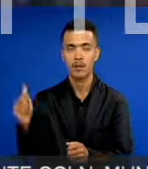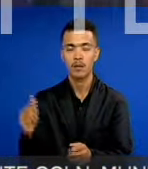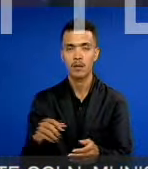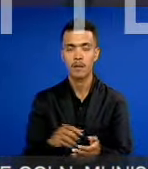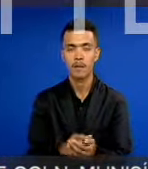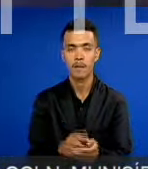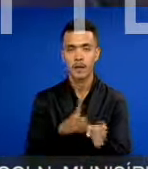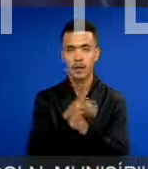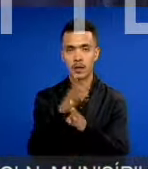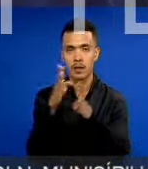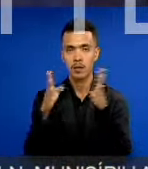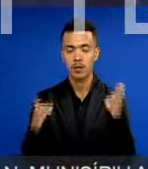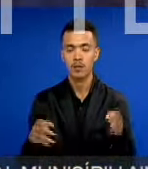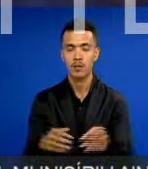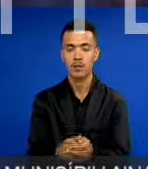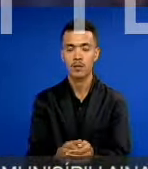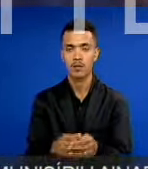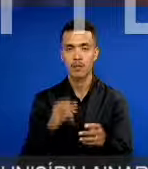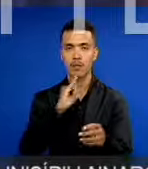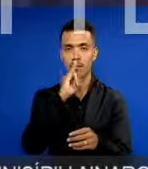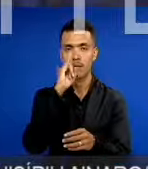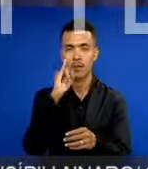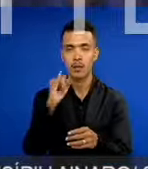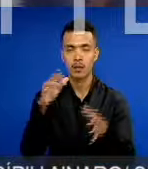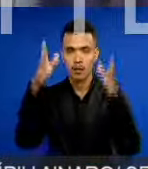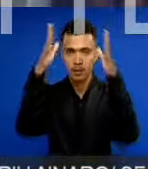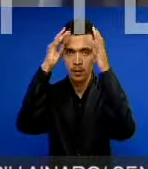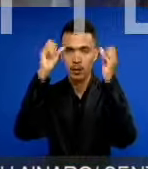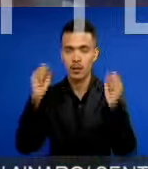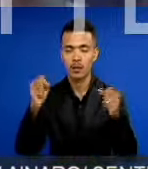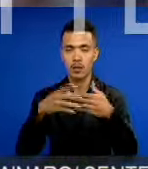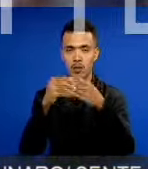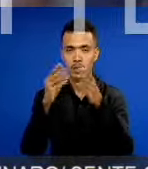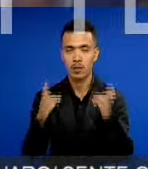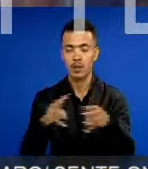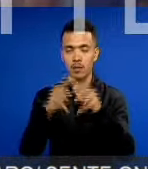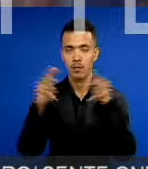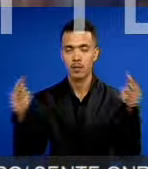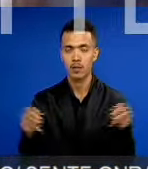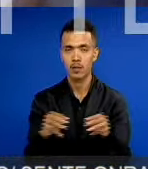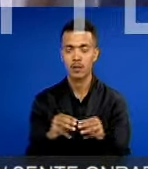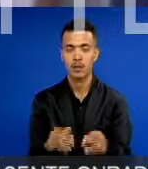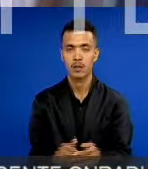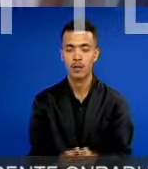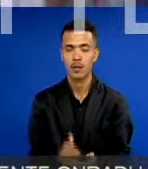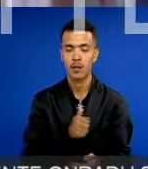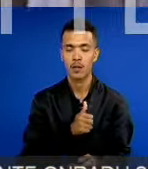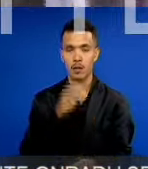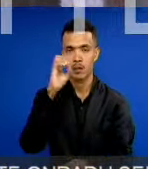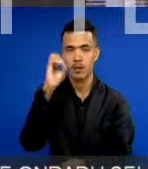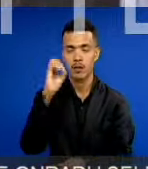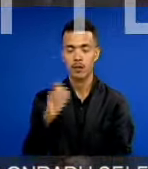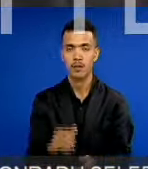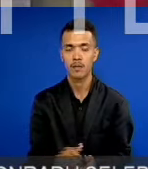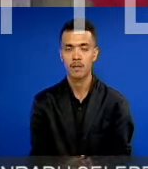da cerimônia Isar Bandeira Né, maca presidente da autoridade município Ainaro, Manuela Georgina Bucar Corte